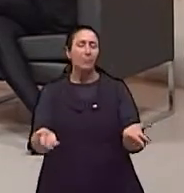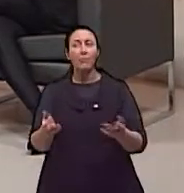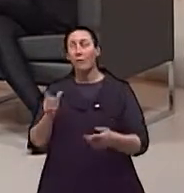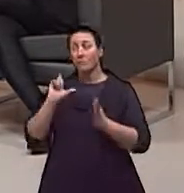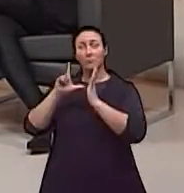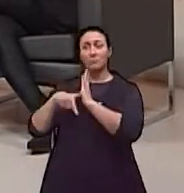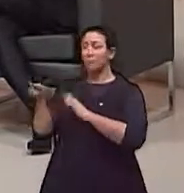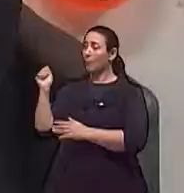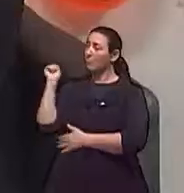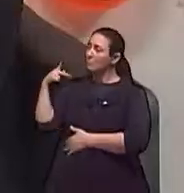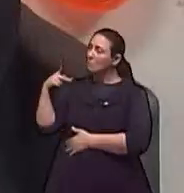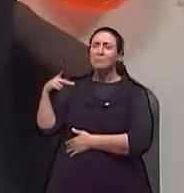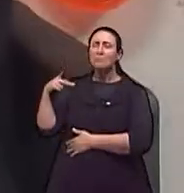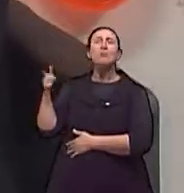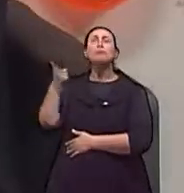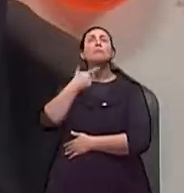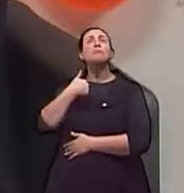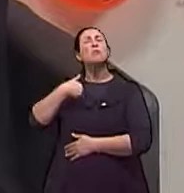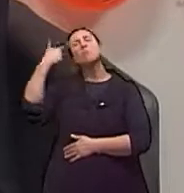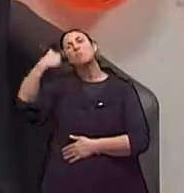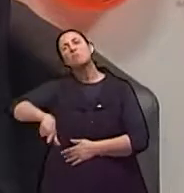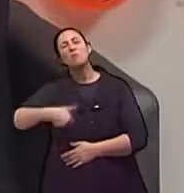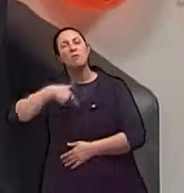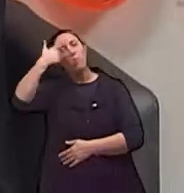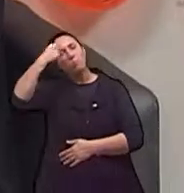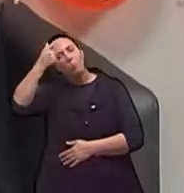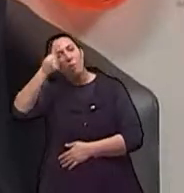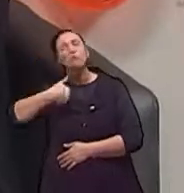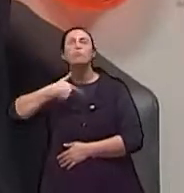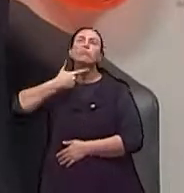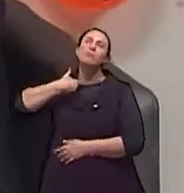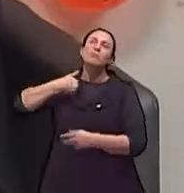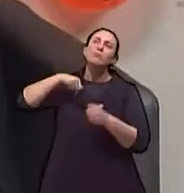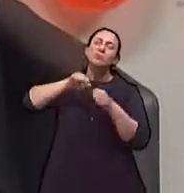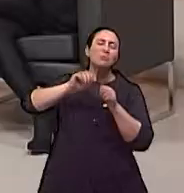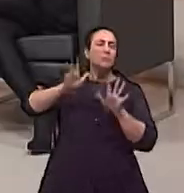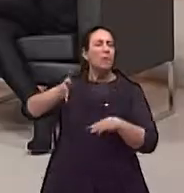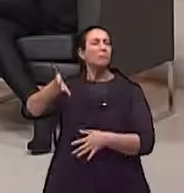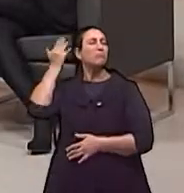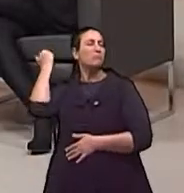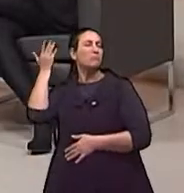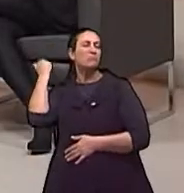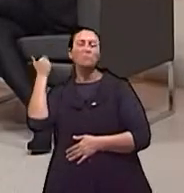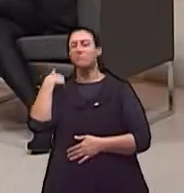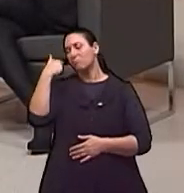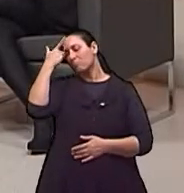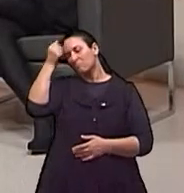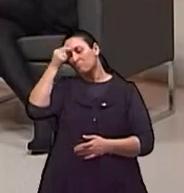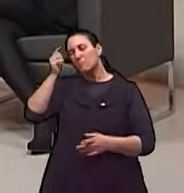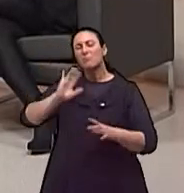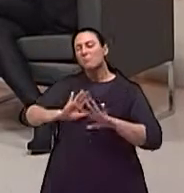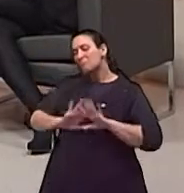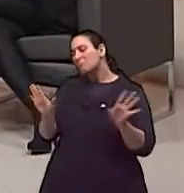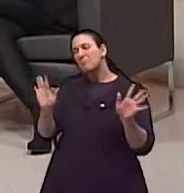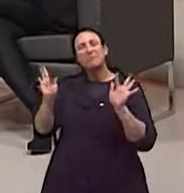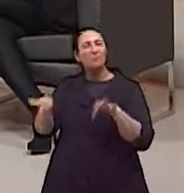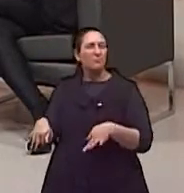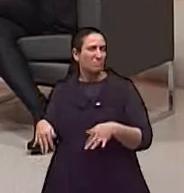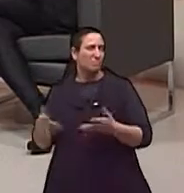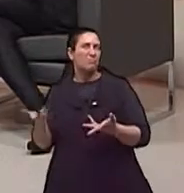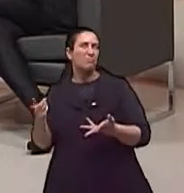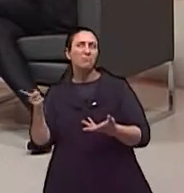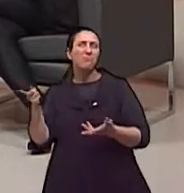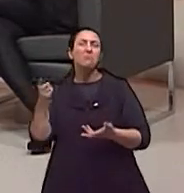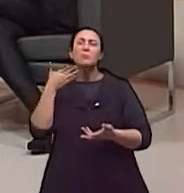aposentados vou fazer outro vestibular porque já tinha passado o tempo do primeiro Vestibular Já tava e realmente sem validade para para